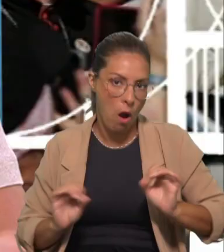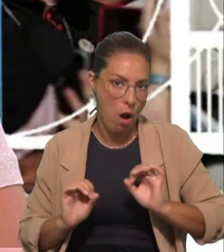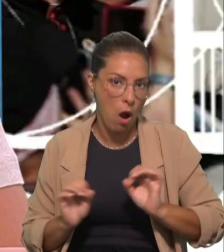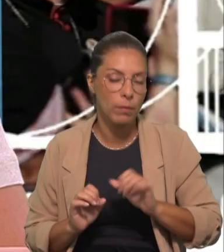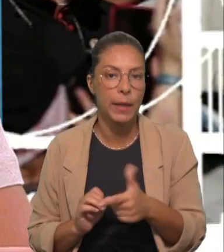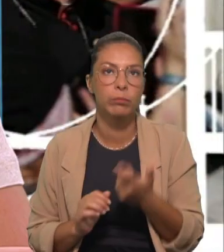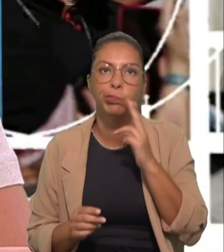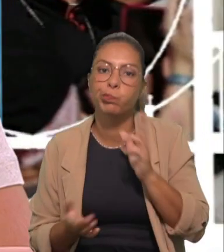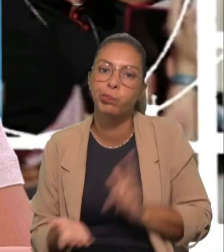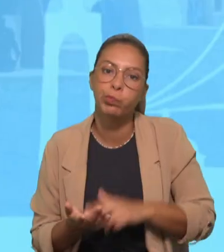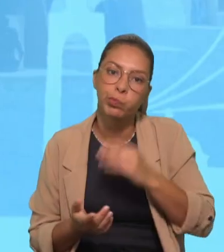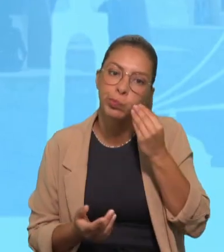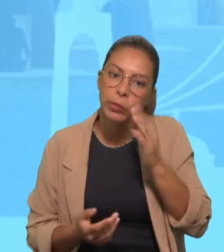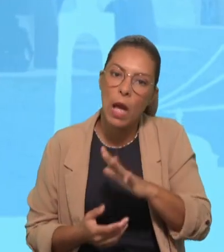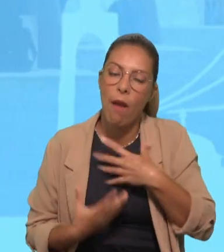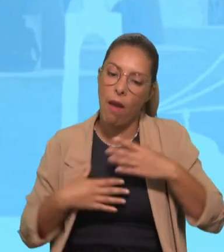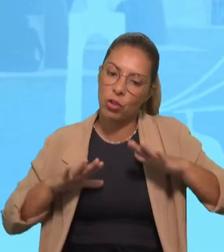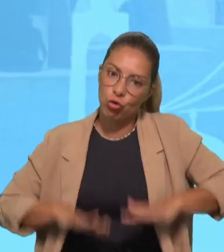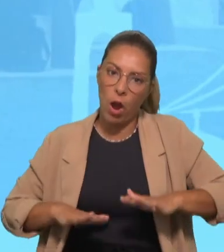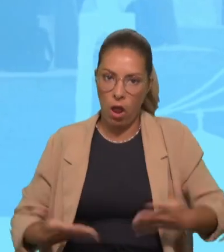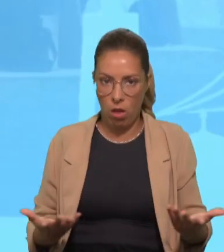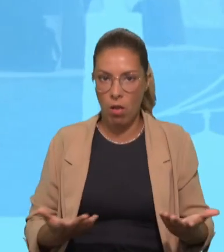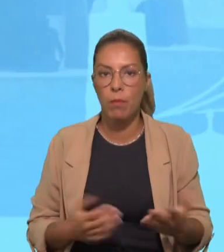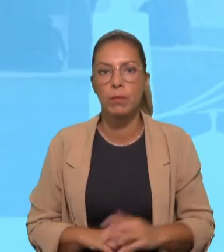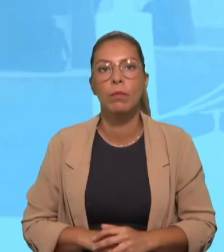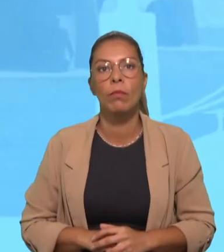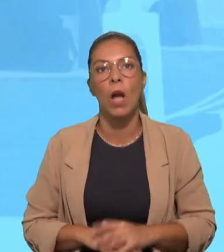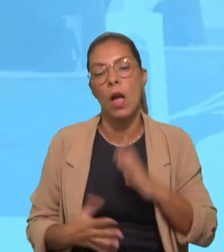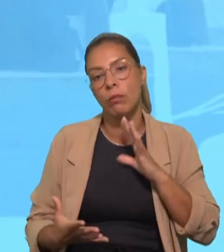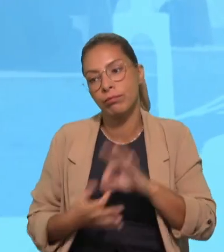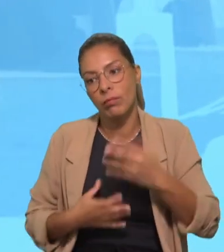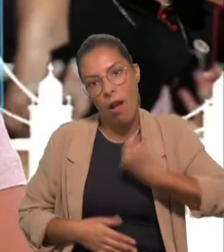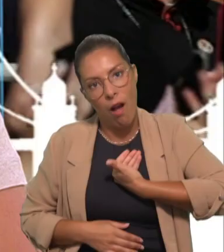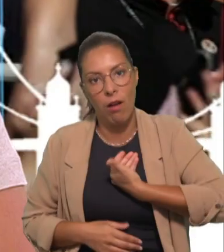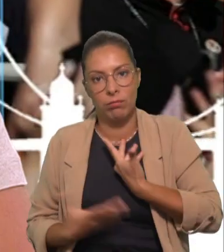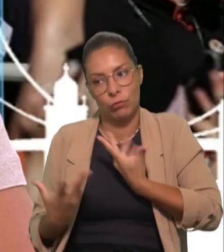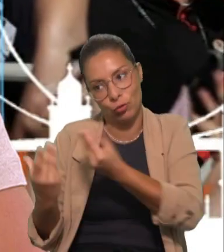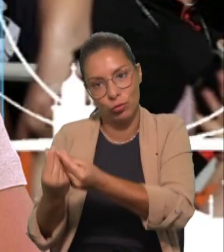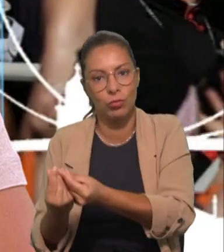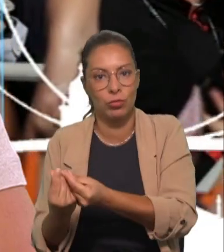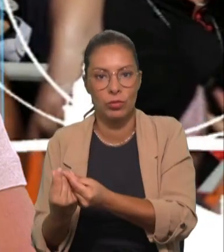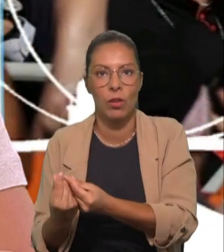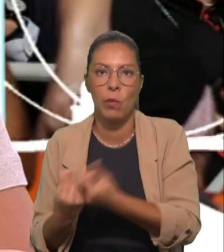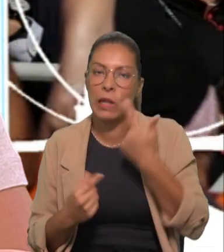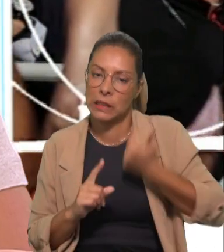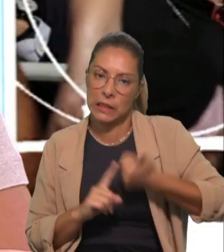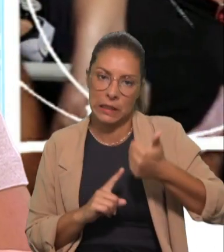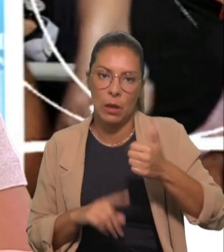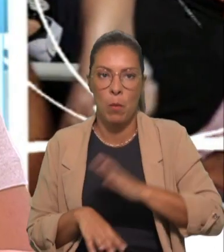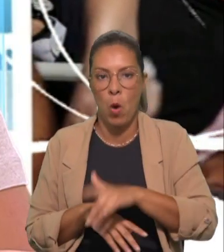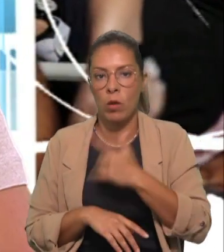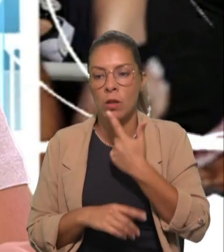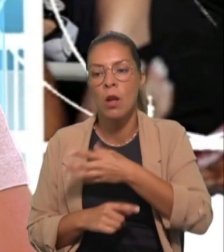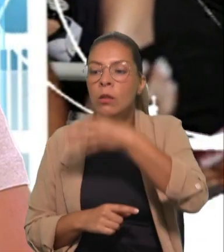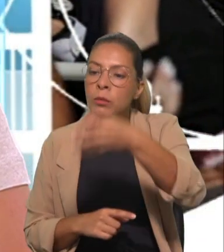estar. Mas há uma formação humana que se desenvolve a partir do estar. Exatamente. E é precisamente essa que nós também tentamos passar para estas